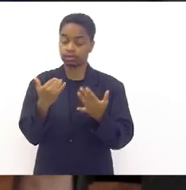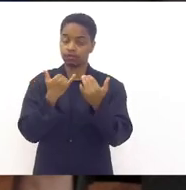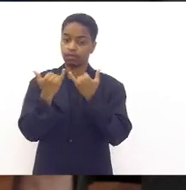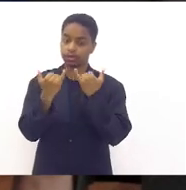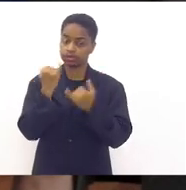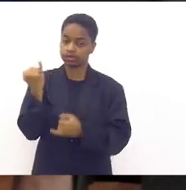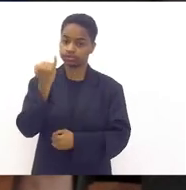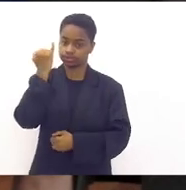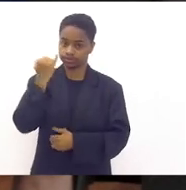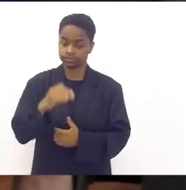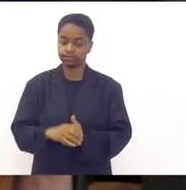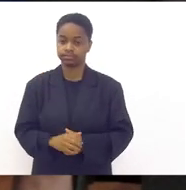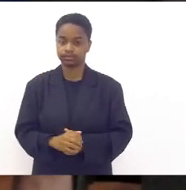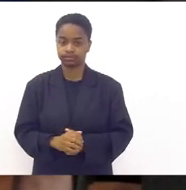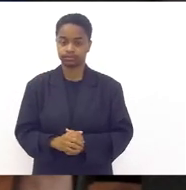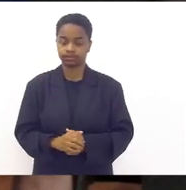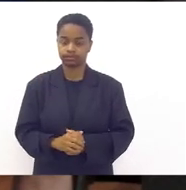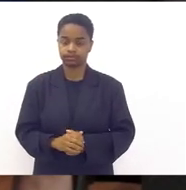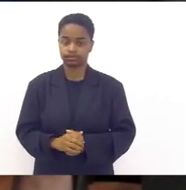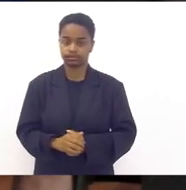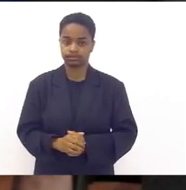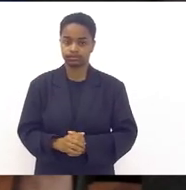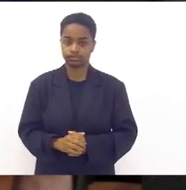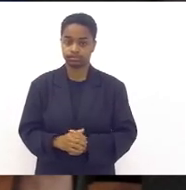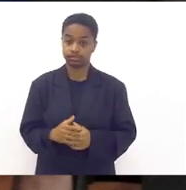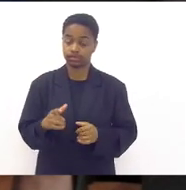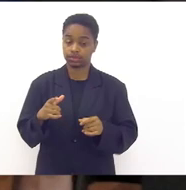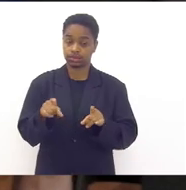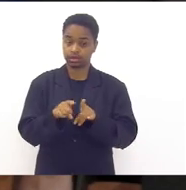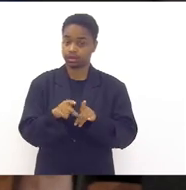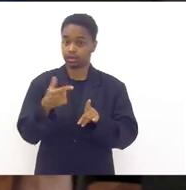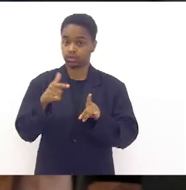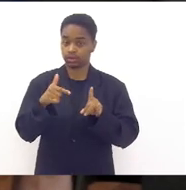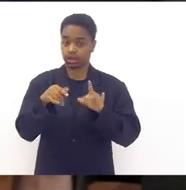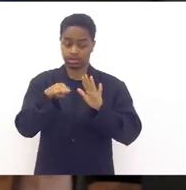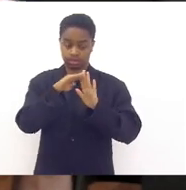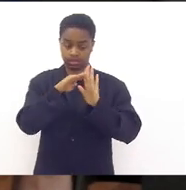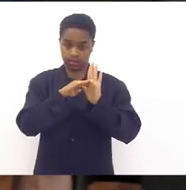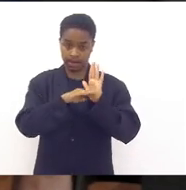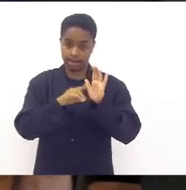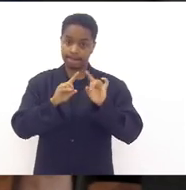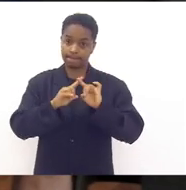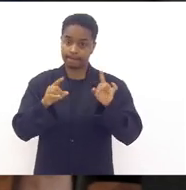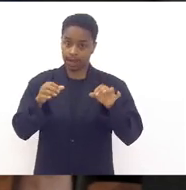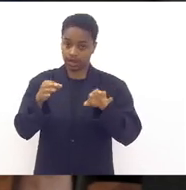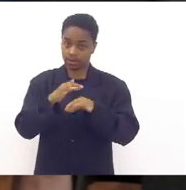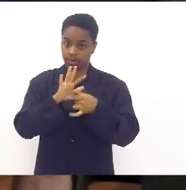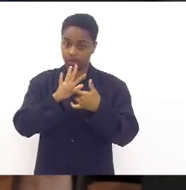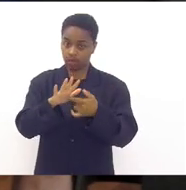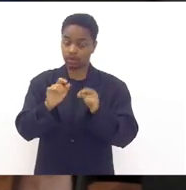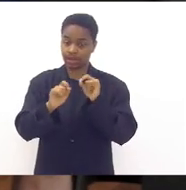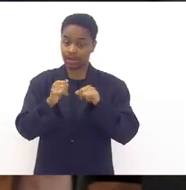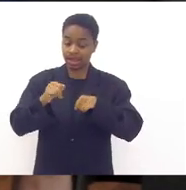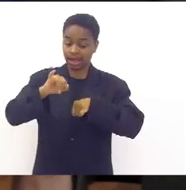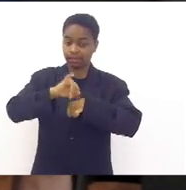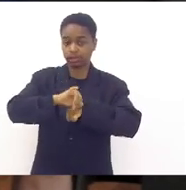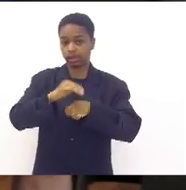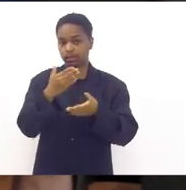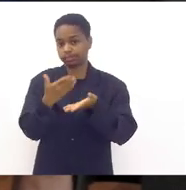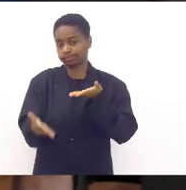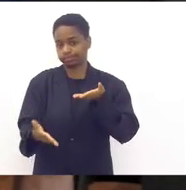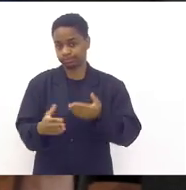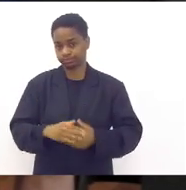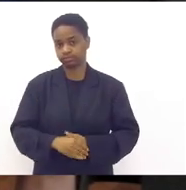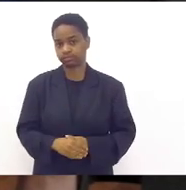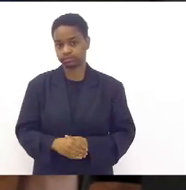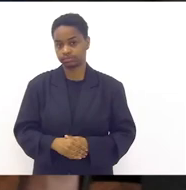significativo. E é claro que não está listado, mas está dito que as capitais vão perder. Né? Só